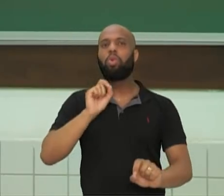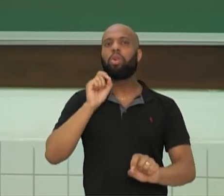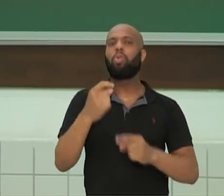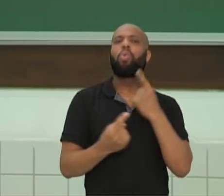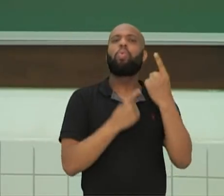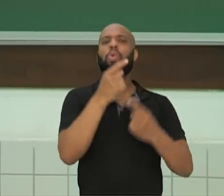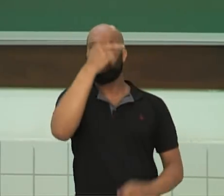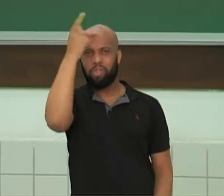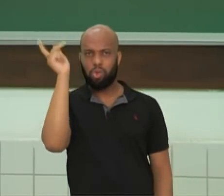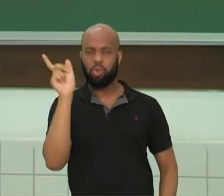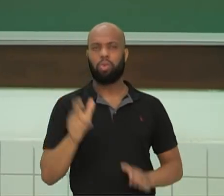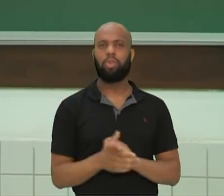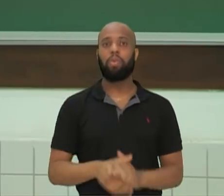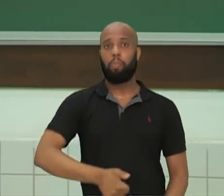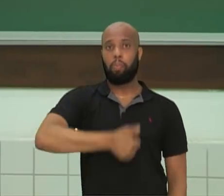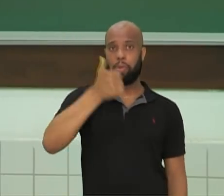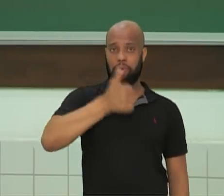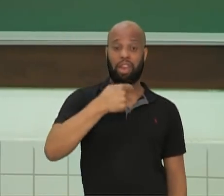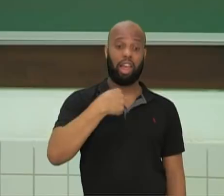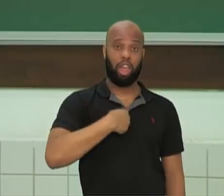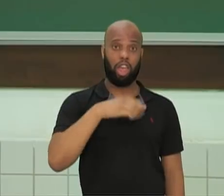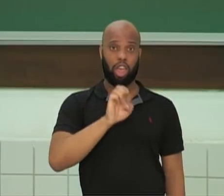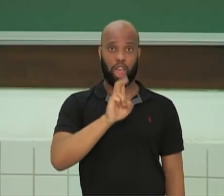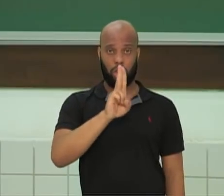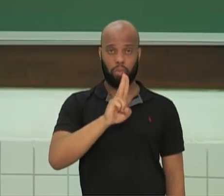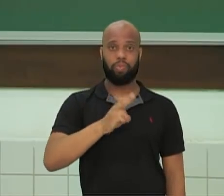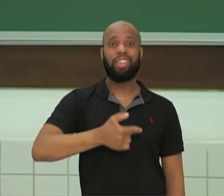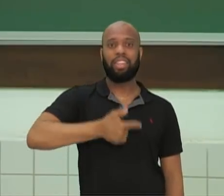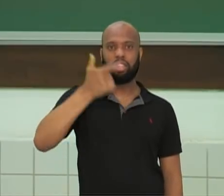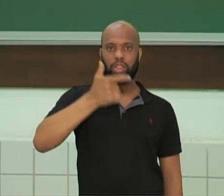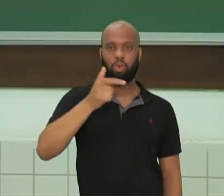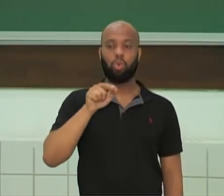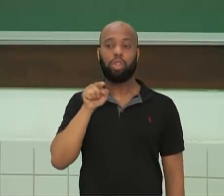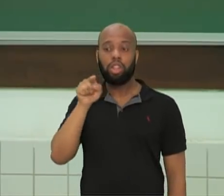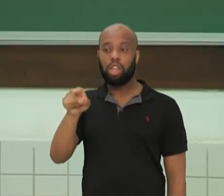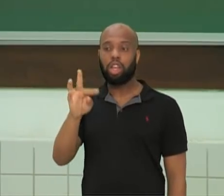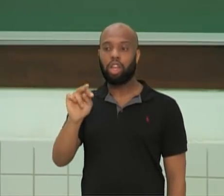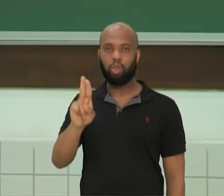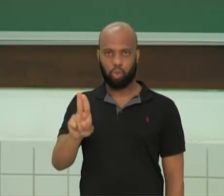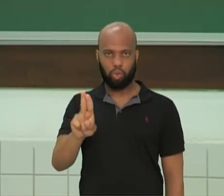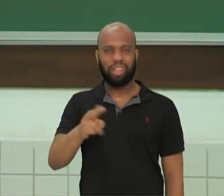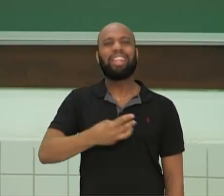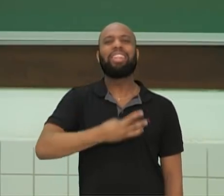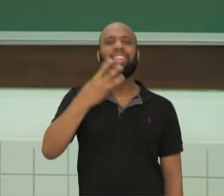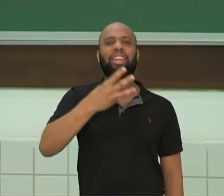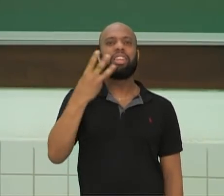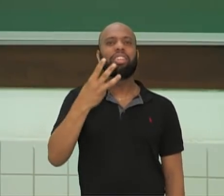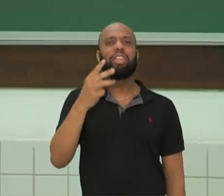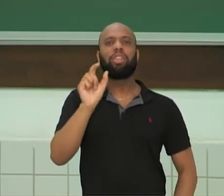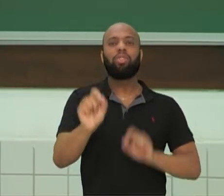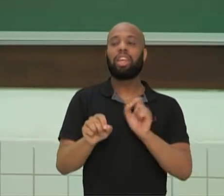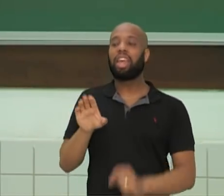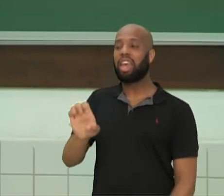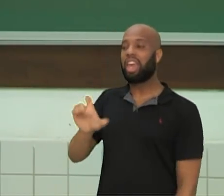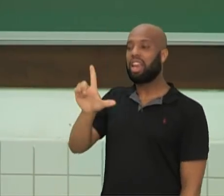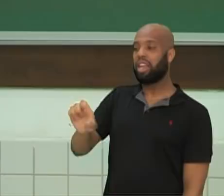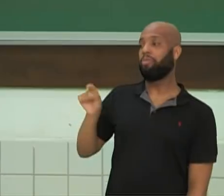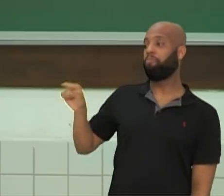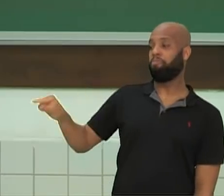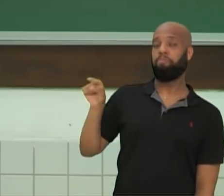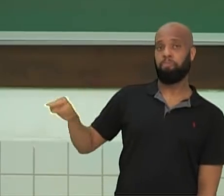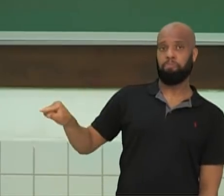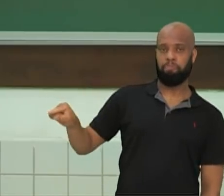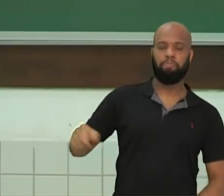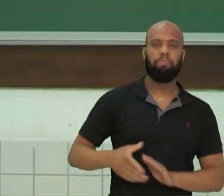quais pessoas? A primeira, eu, segunda, tu e a terceira, ele, não é